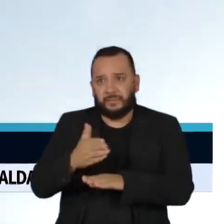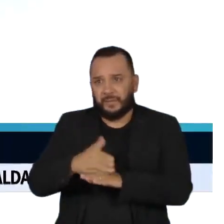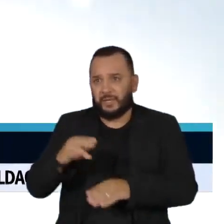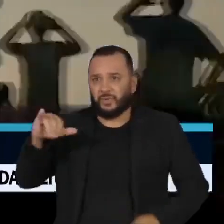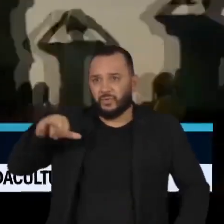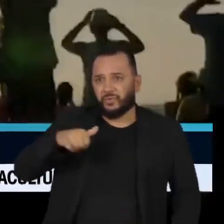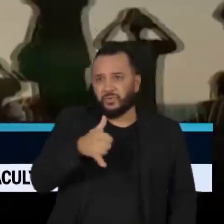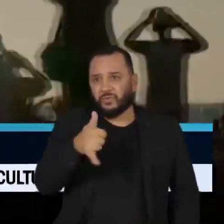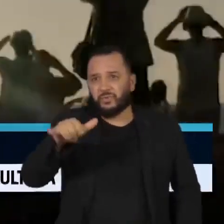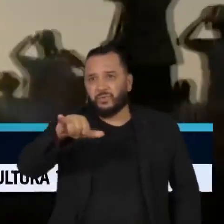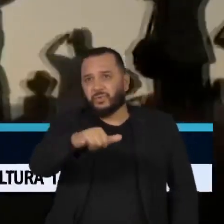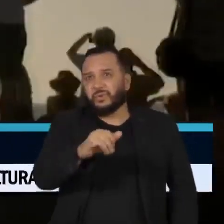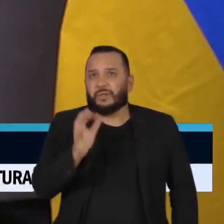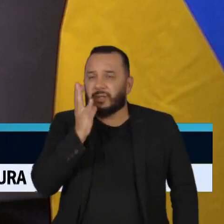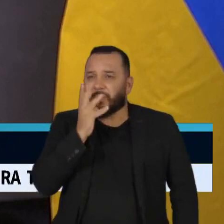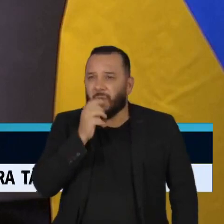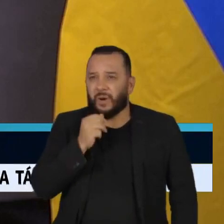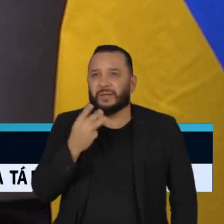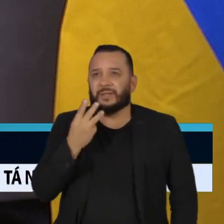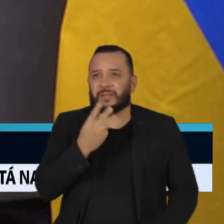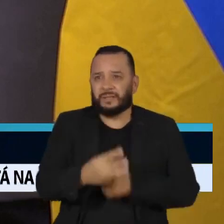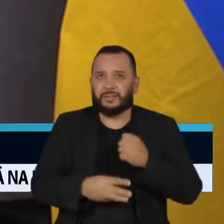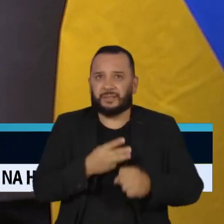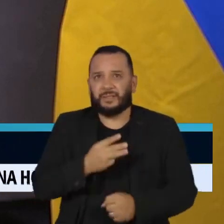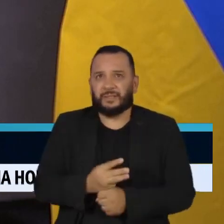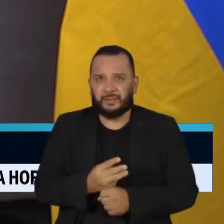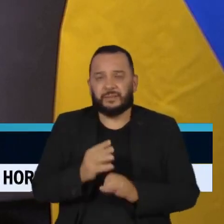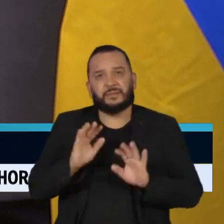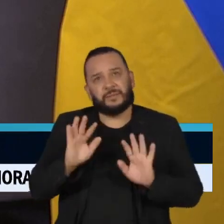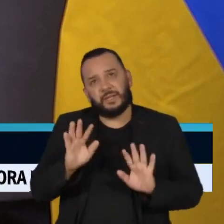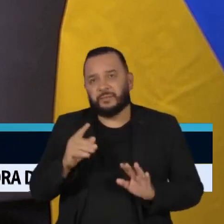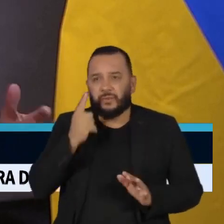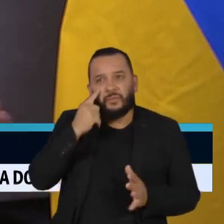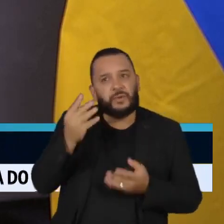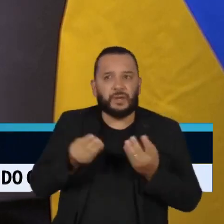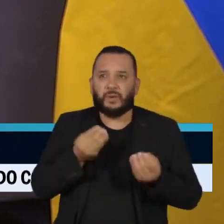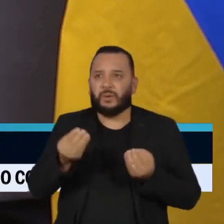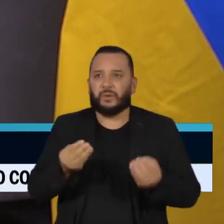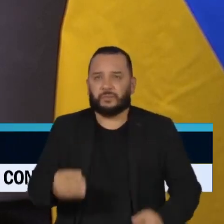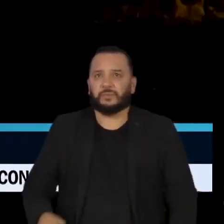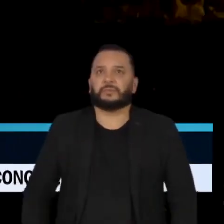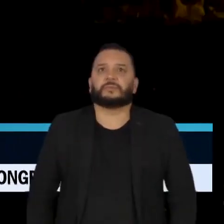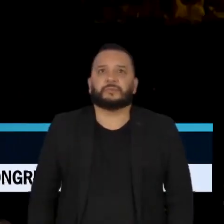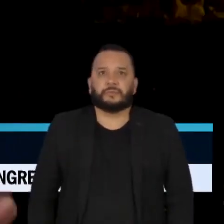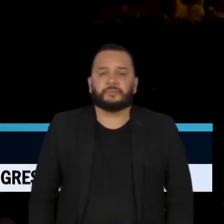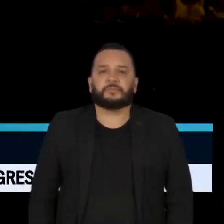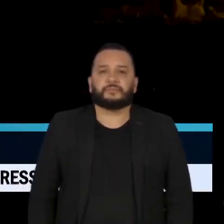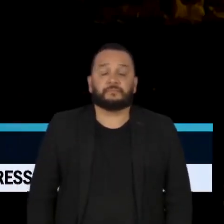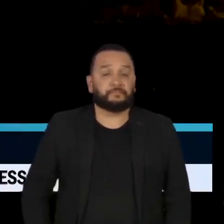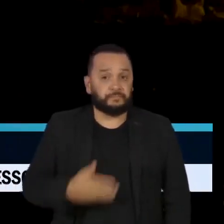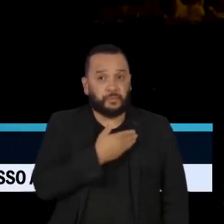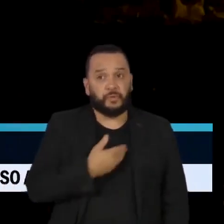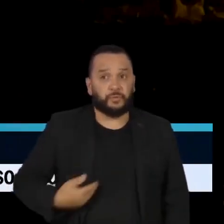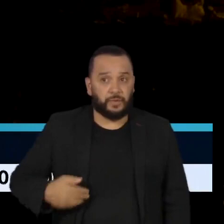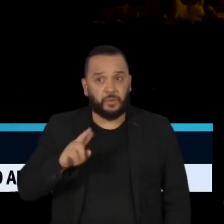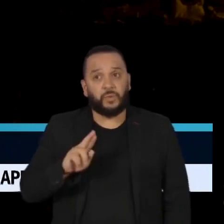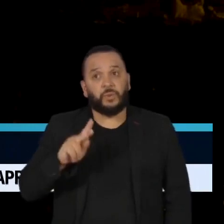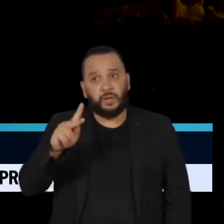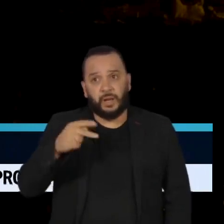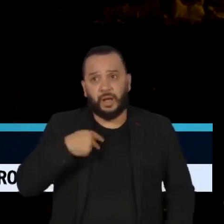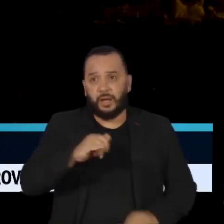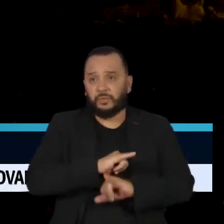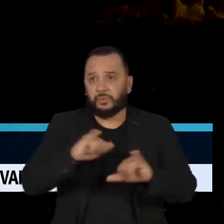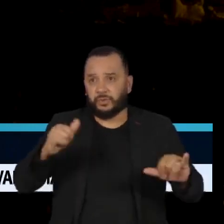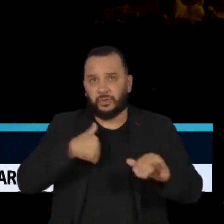esses caças dura 3 anos, mas que nada estaria fora de cogitação. O governo britânico anunciou também